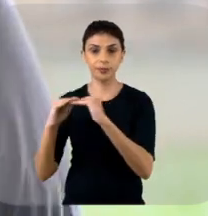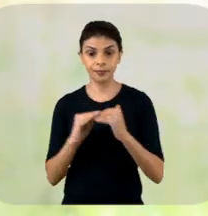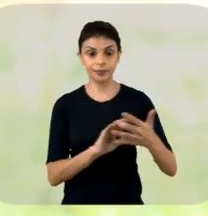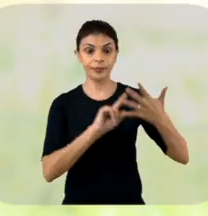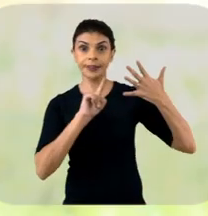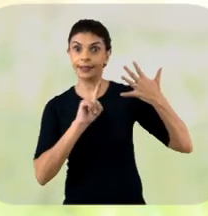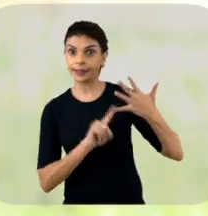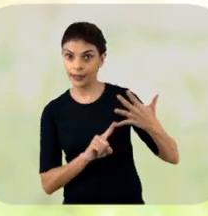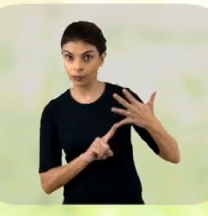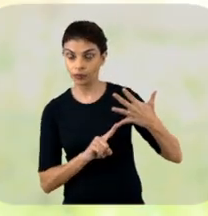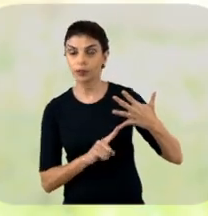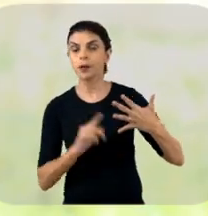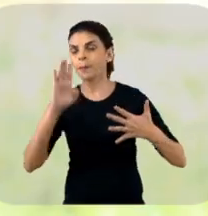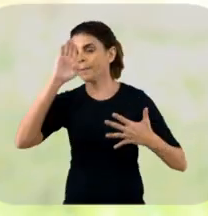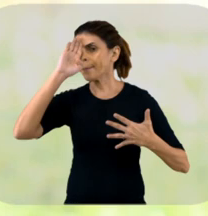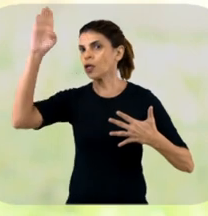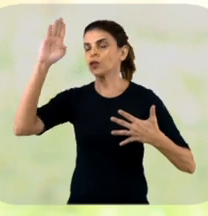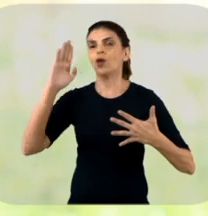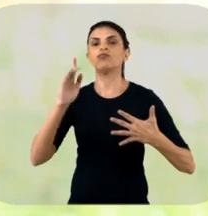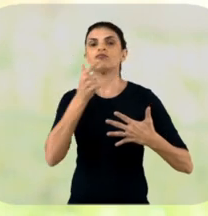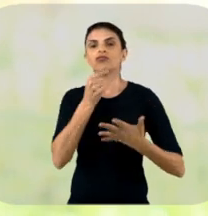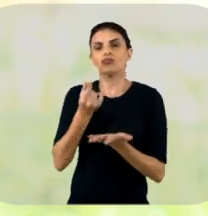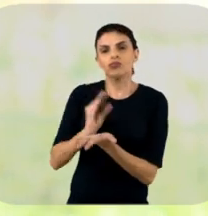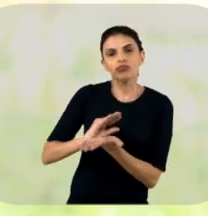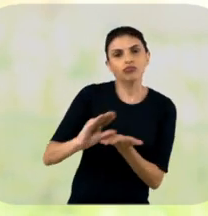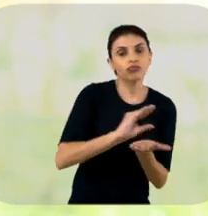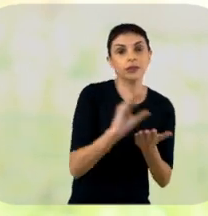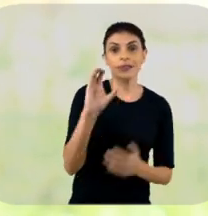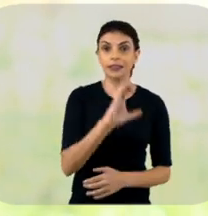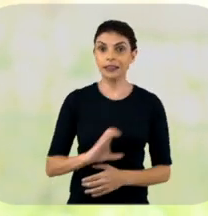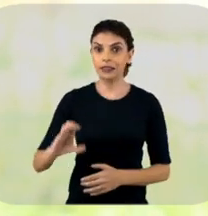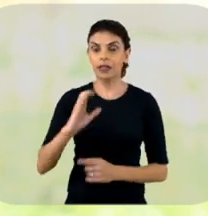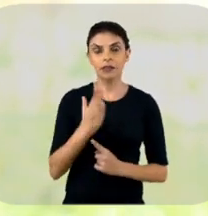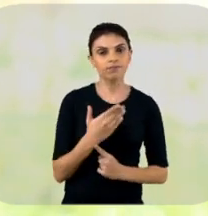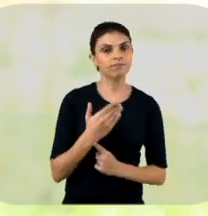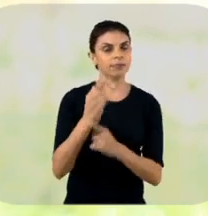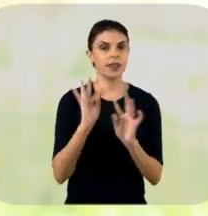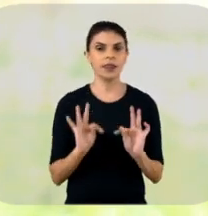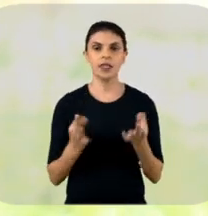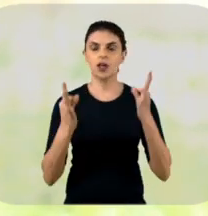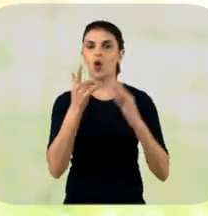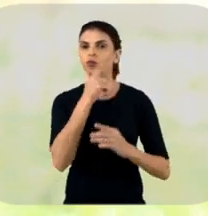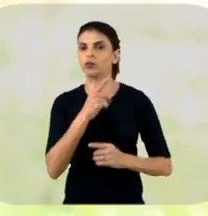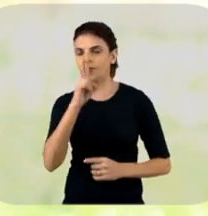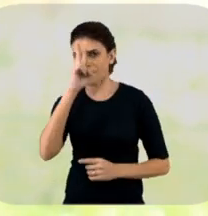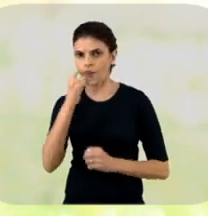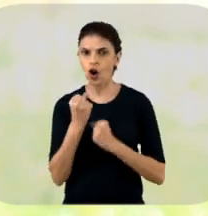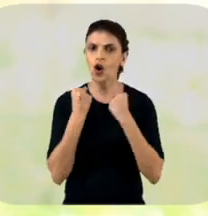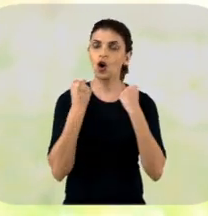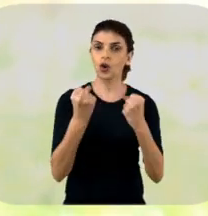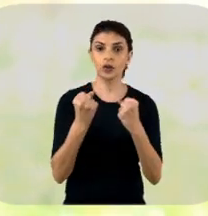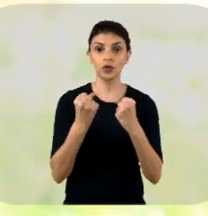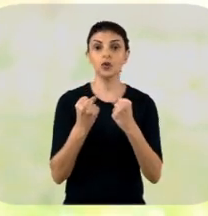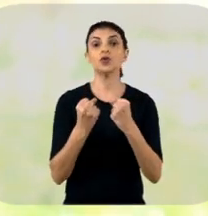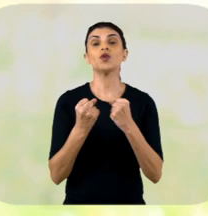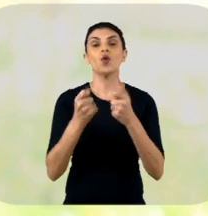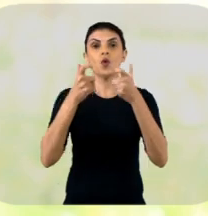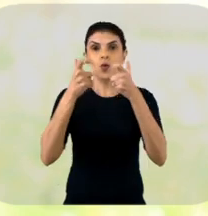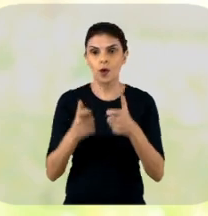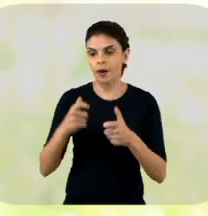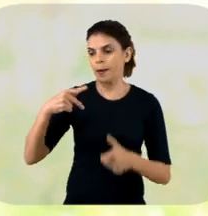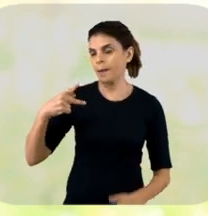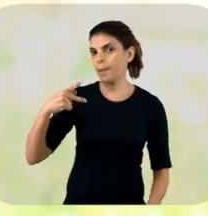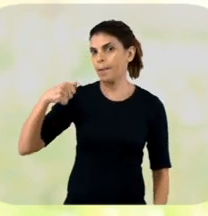efetivo. 5. Priorizar recursos para ciência e tecnologia a fim de fortalecer o